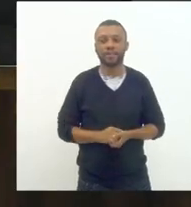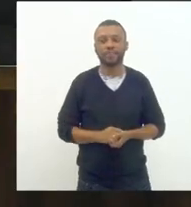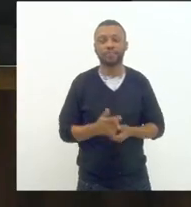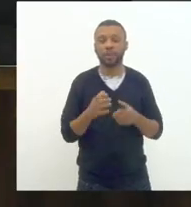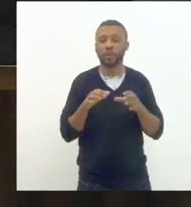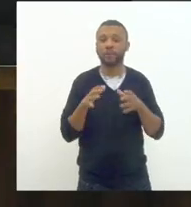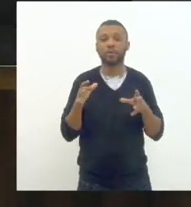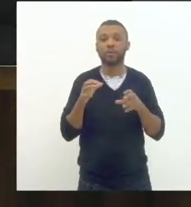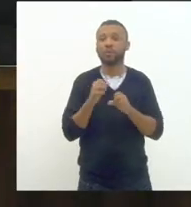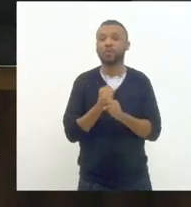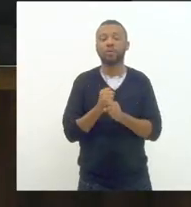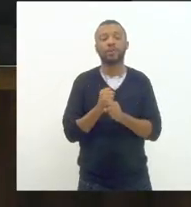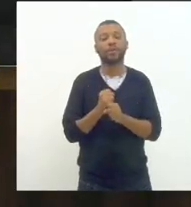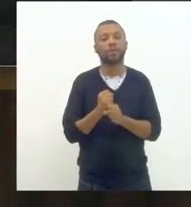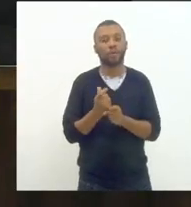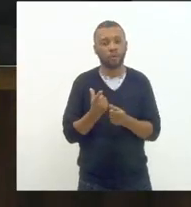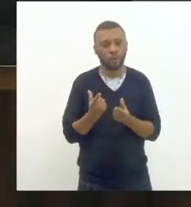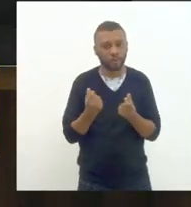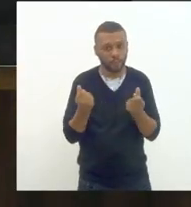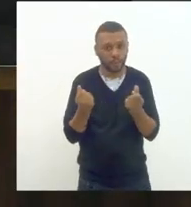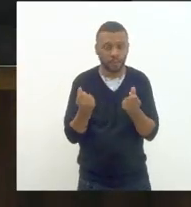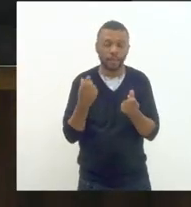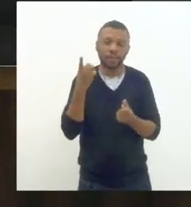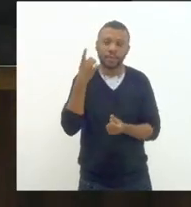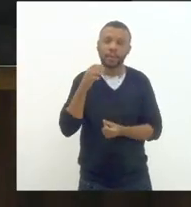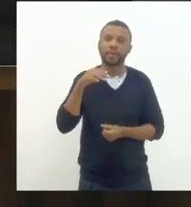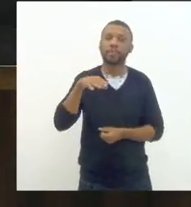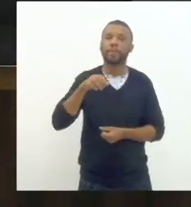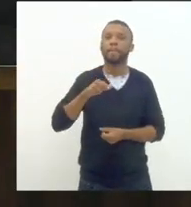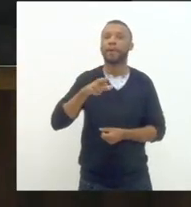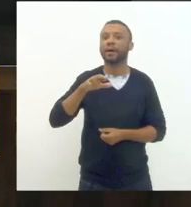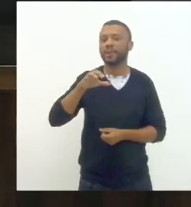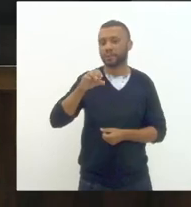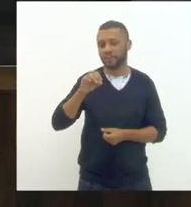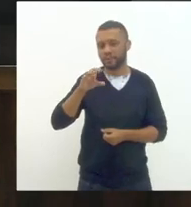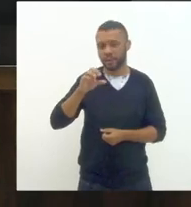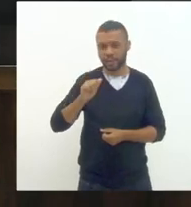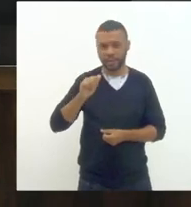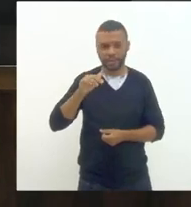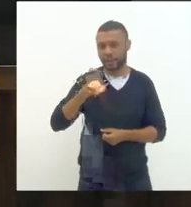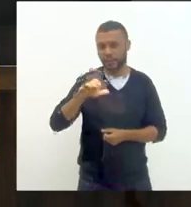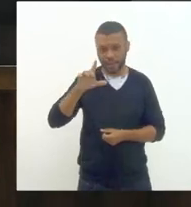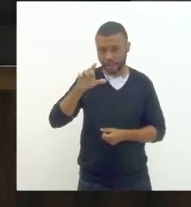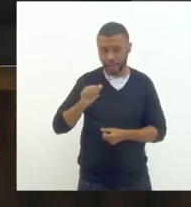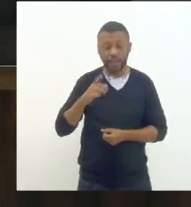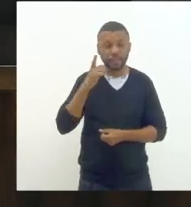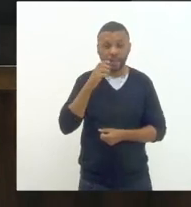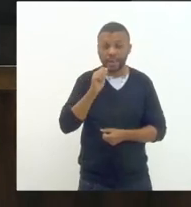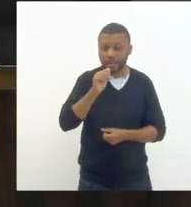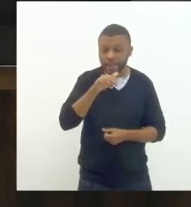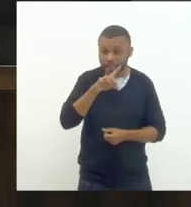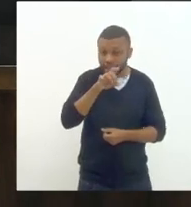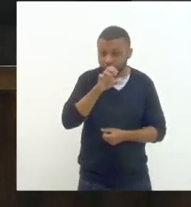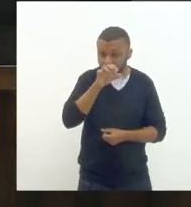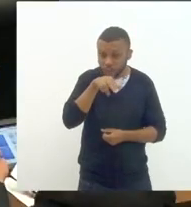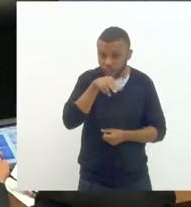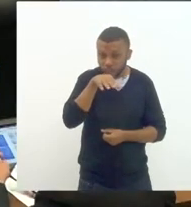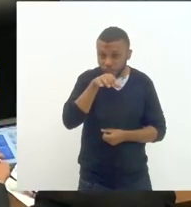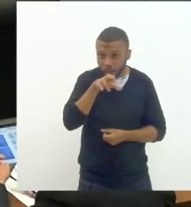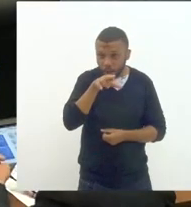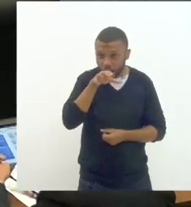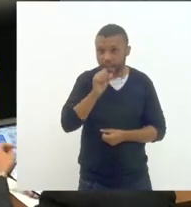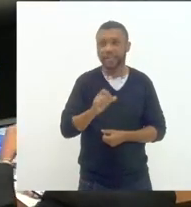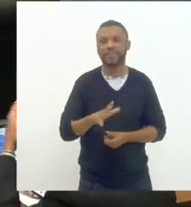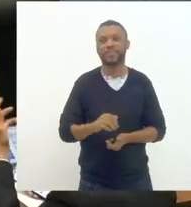de Orçamento, deputado Márcio Canella. Deputado Anderson Moraes.